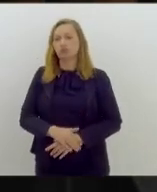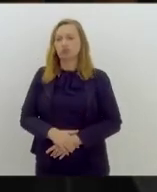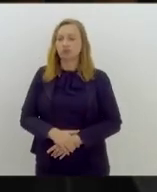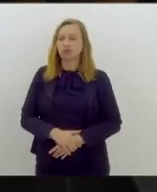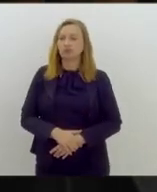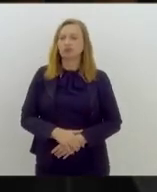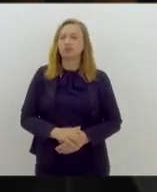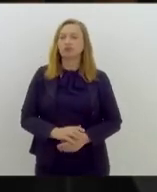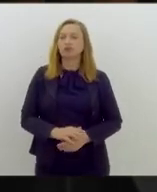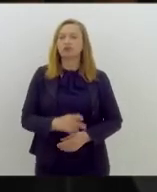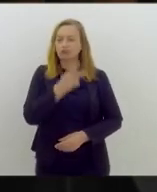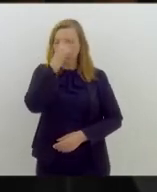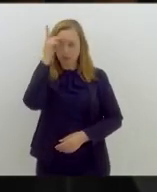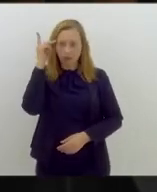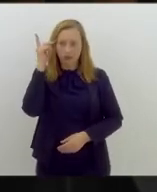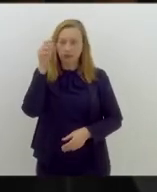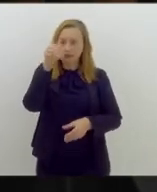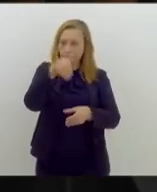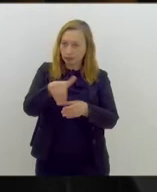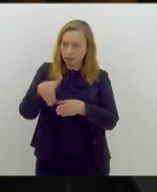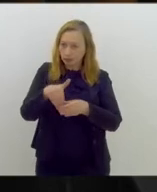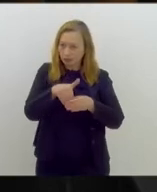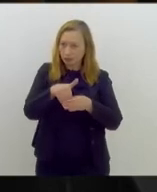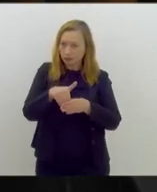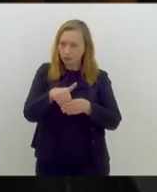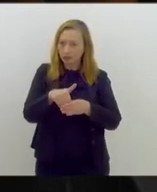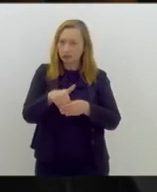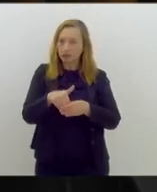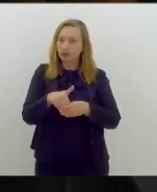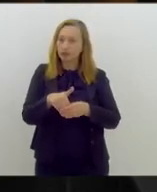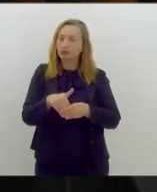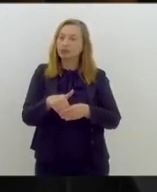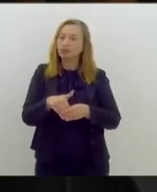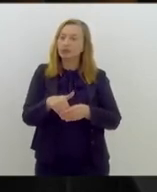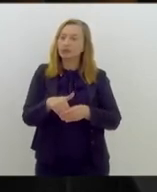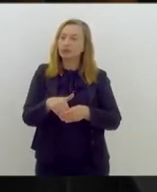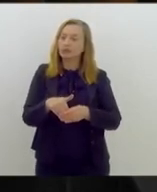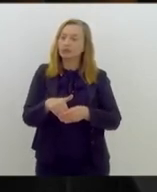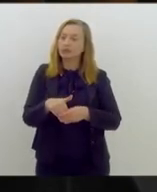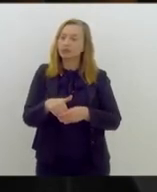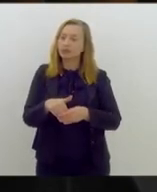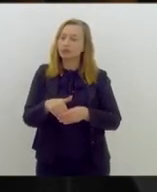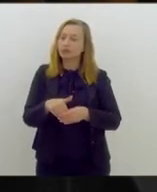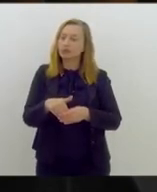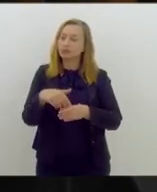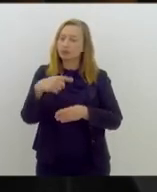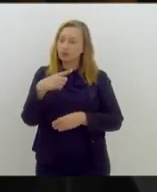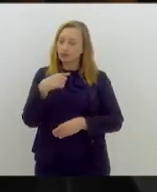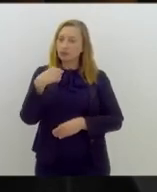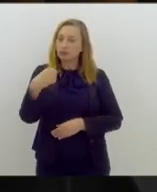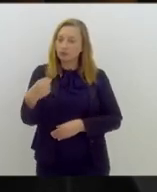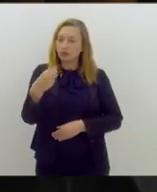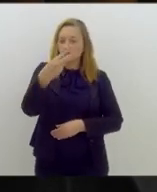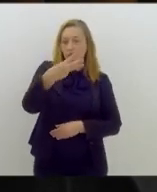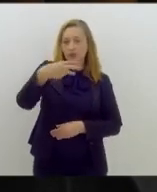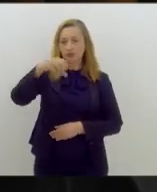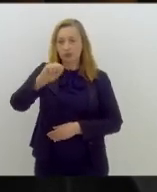ao eleitor que me honrou com 38 mil votos